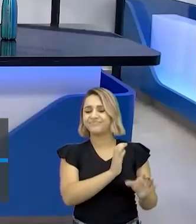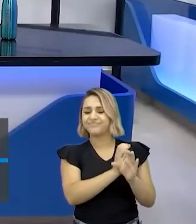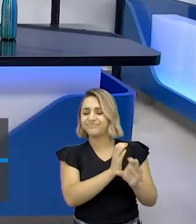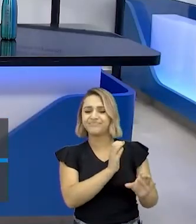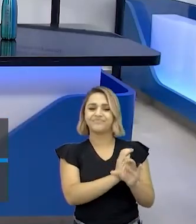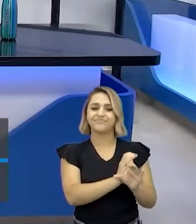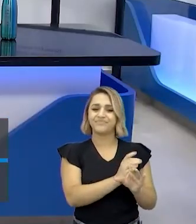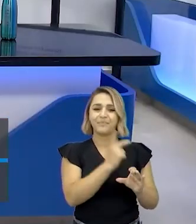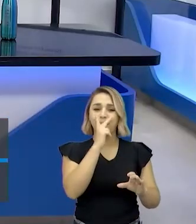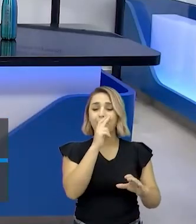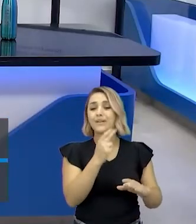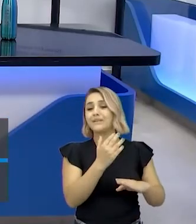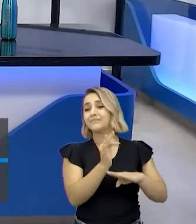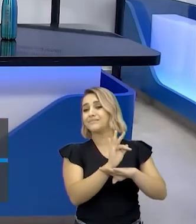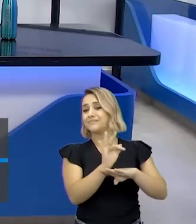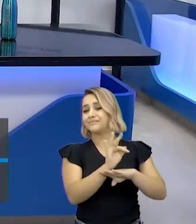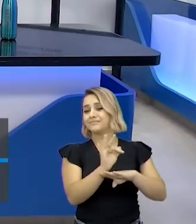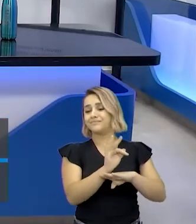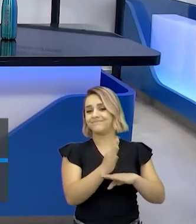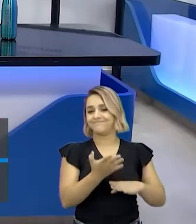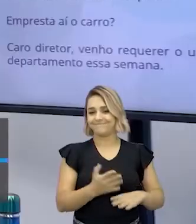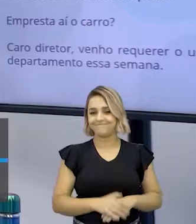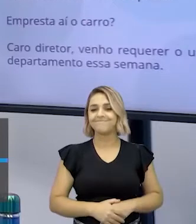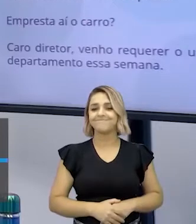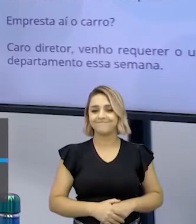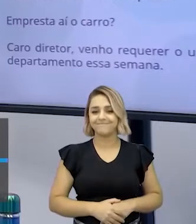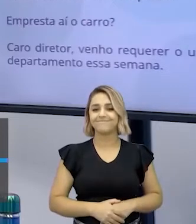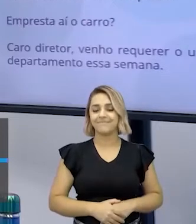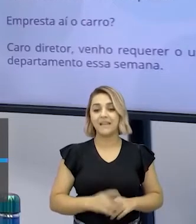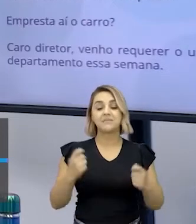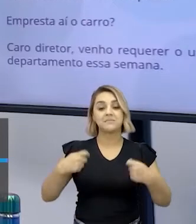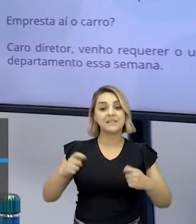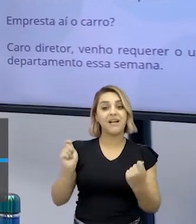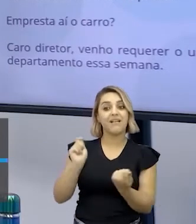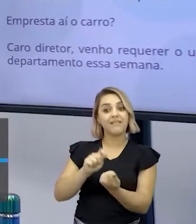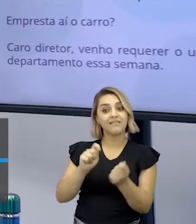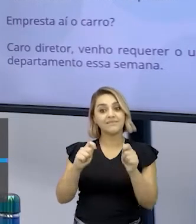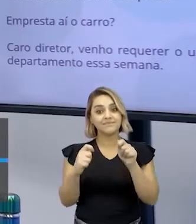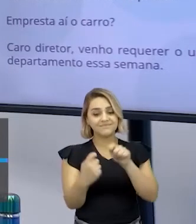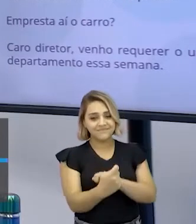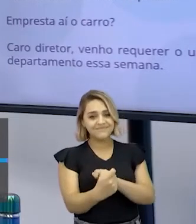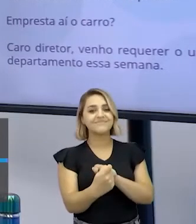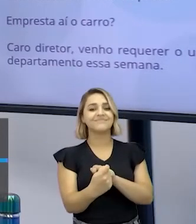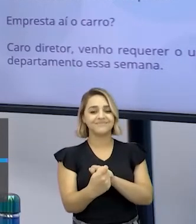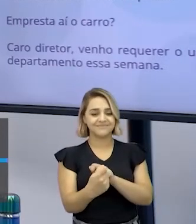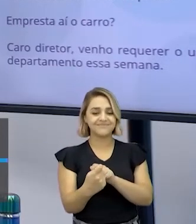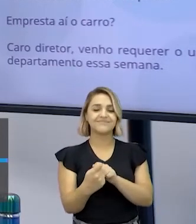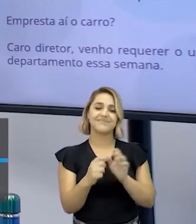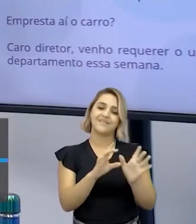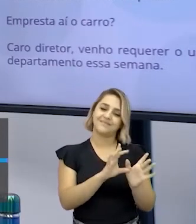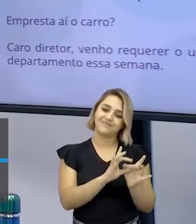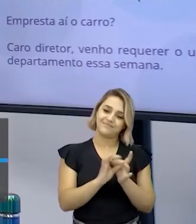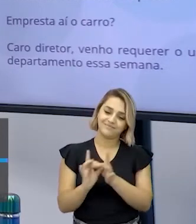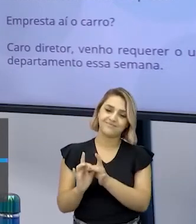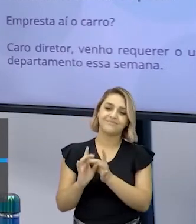Certo? Vamos dizer assim, né? Que é o que nós estamos falando, né? Da adequação ao contexto, né? Então, é um